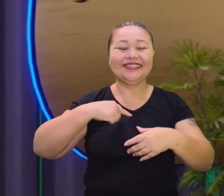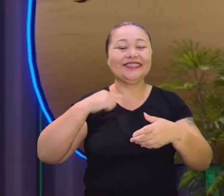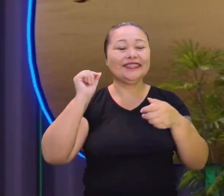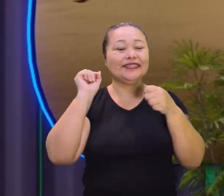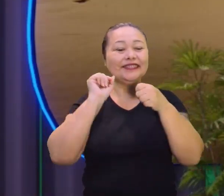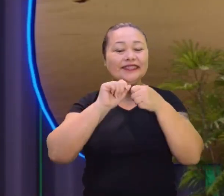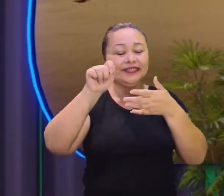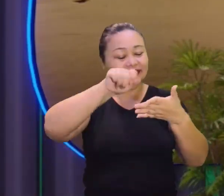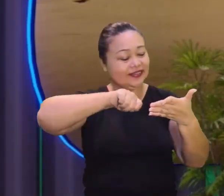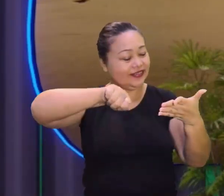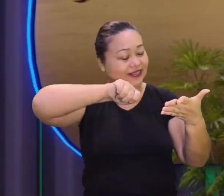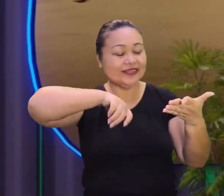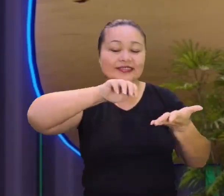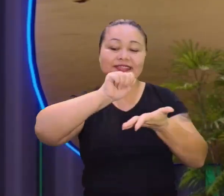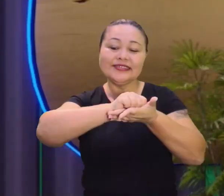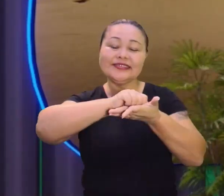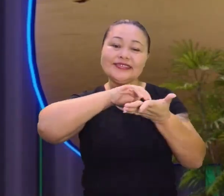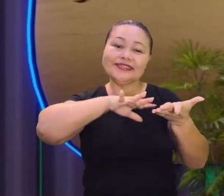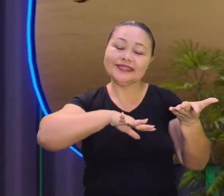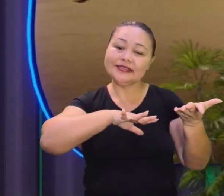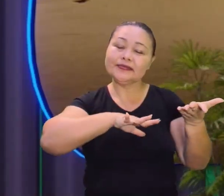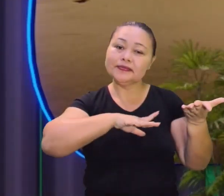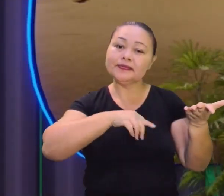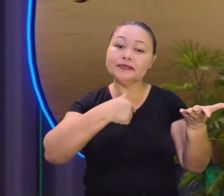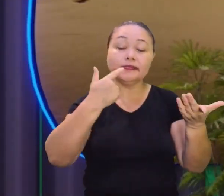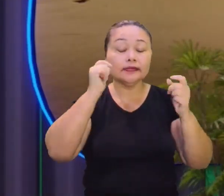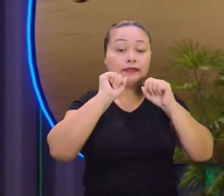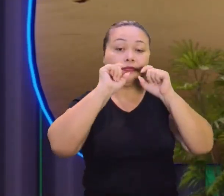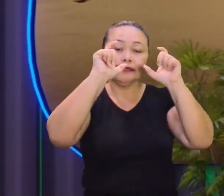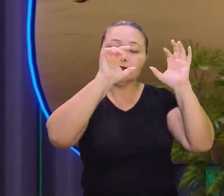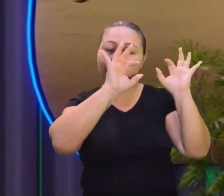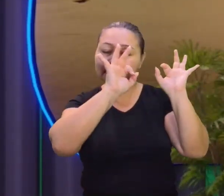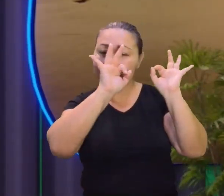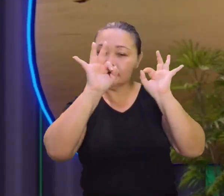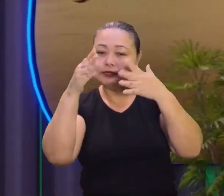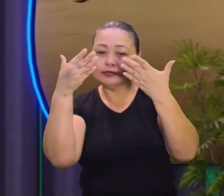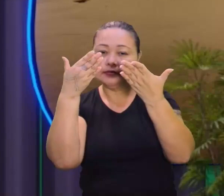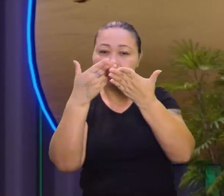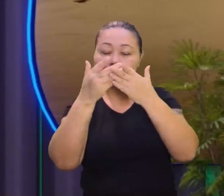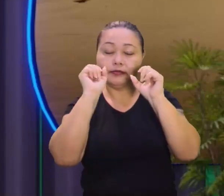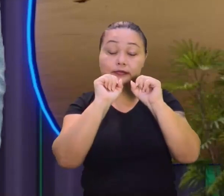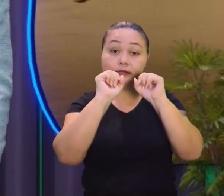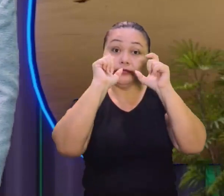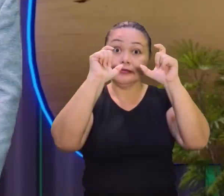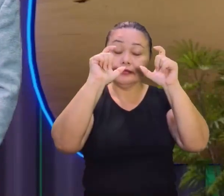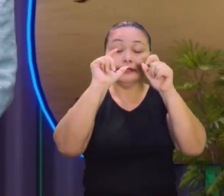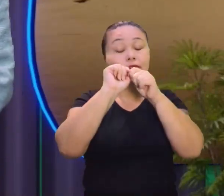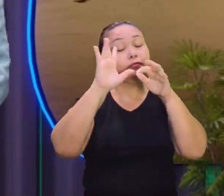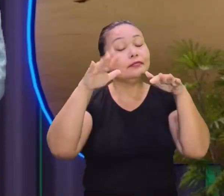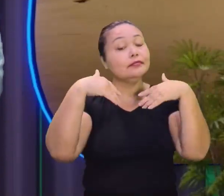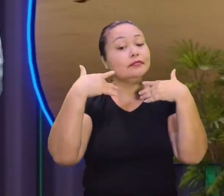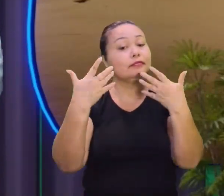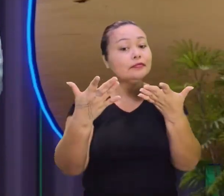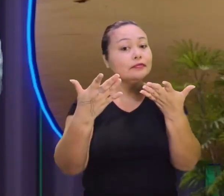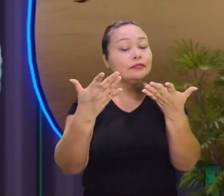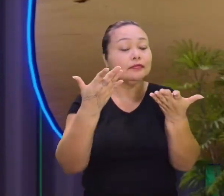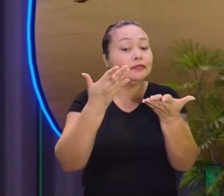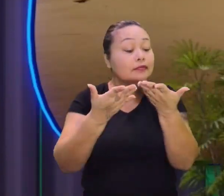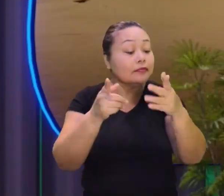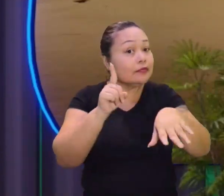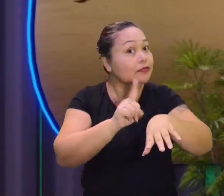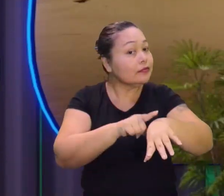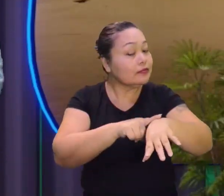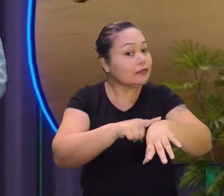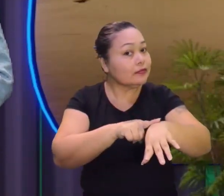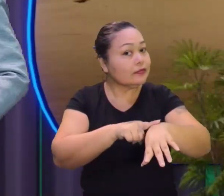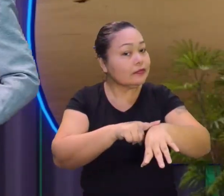galera, para fazer a correção da atividade. Eu sei que você ficou ligado durante a aula, prestou atenção. Então agora, sem perca de tempo,